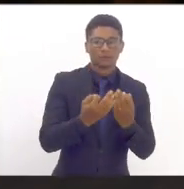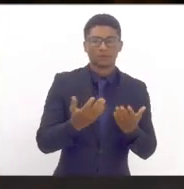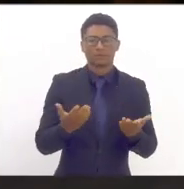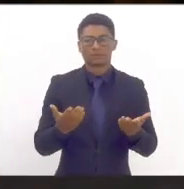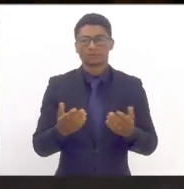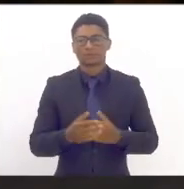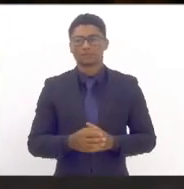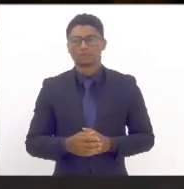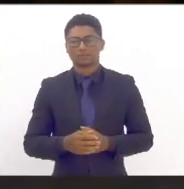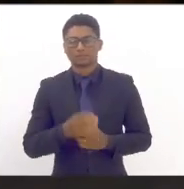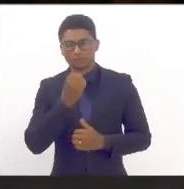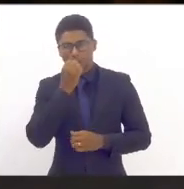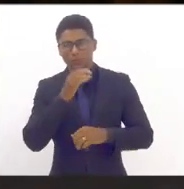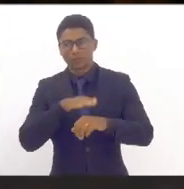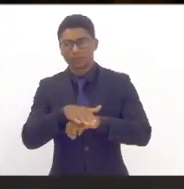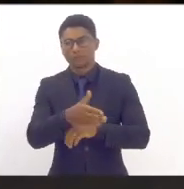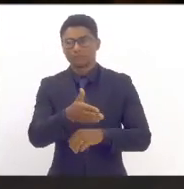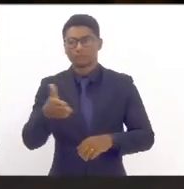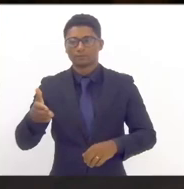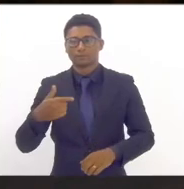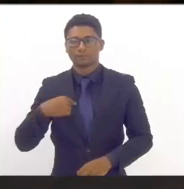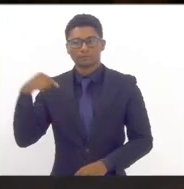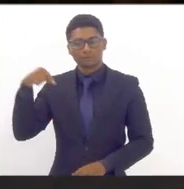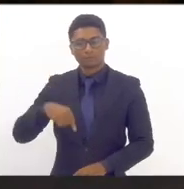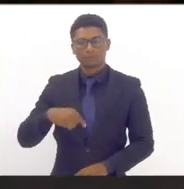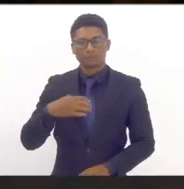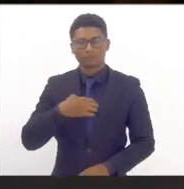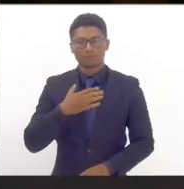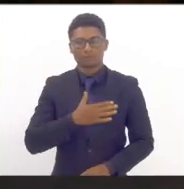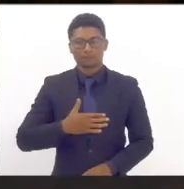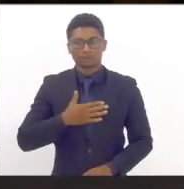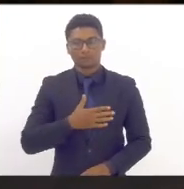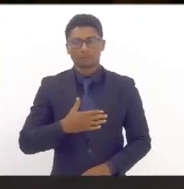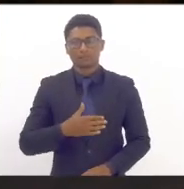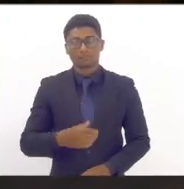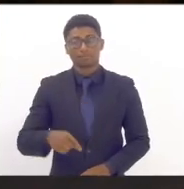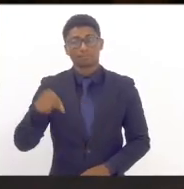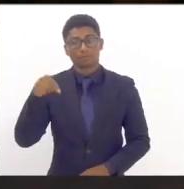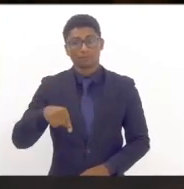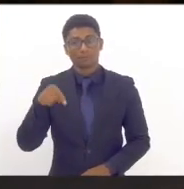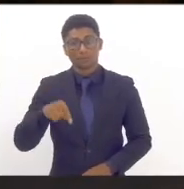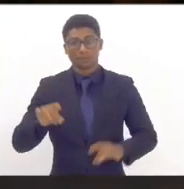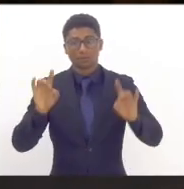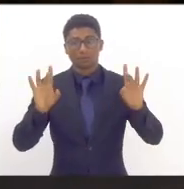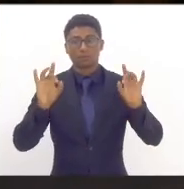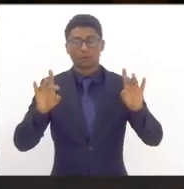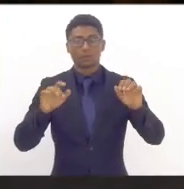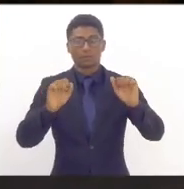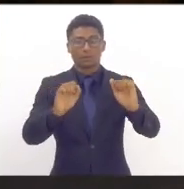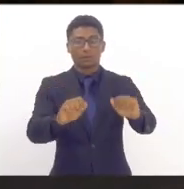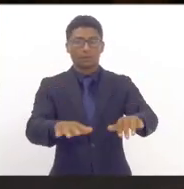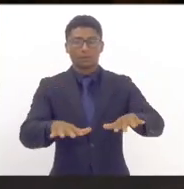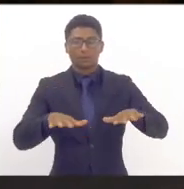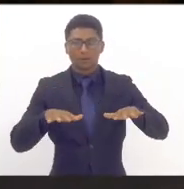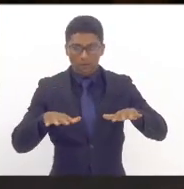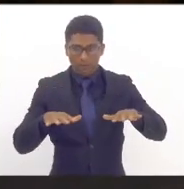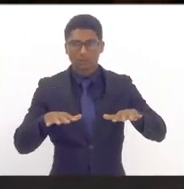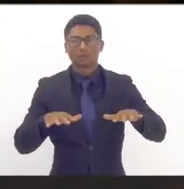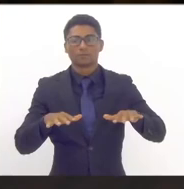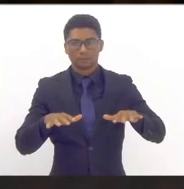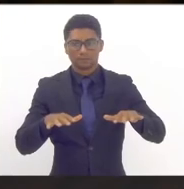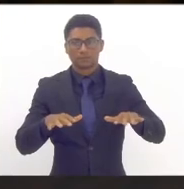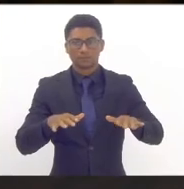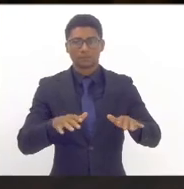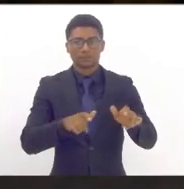colegas. É um prazer estar aqui, ainda mais numa ocasião como essa, numa casa e num plenário que recebe a todos